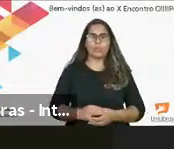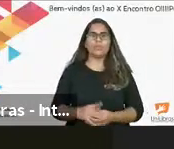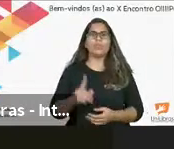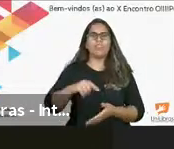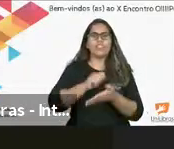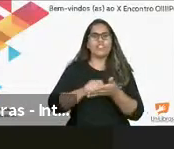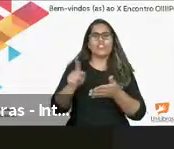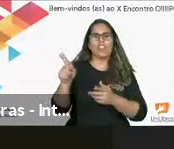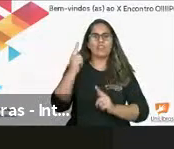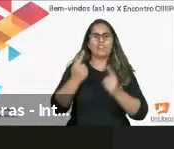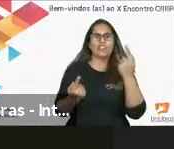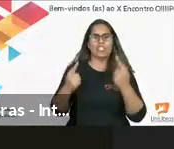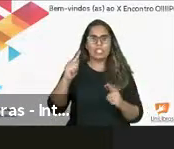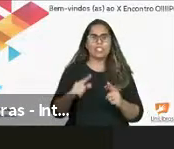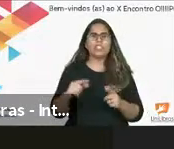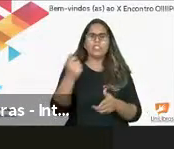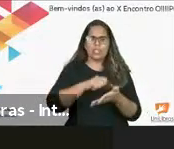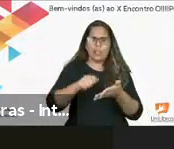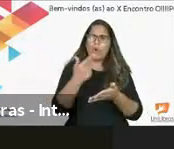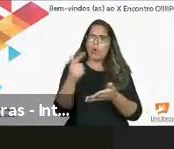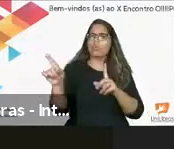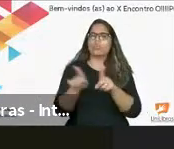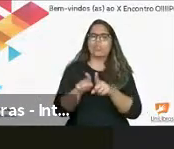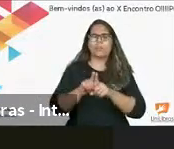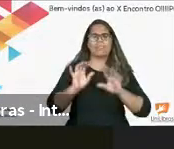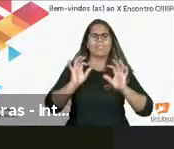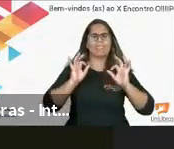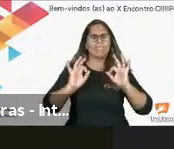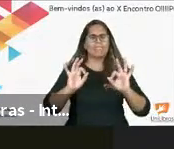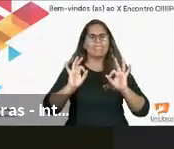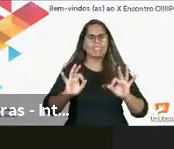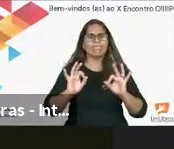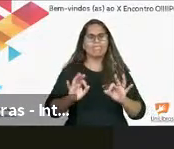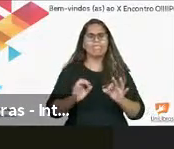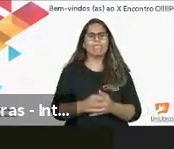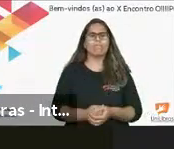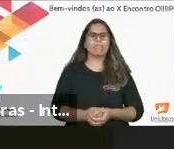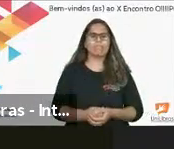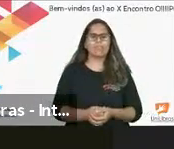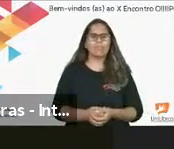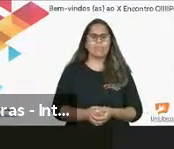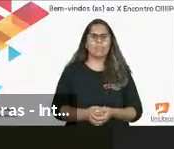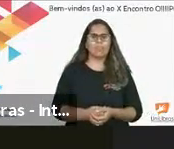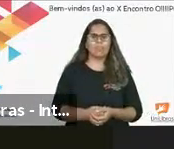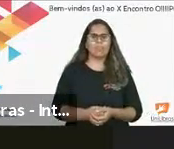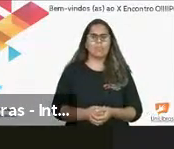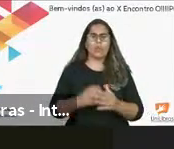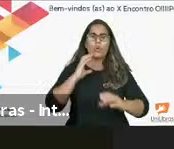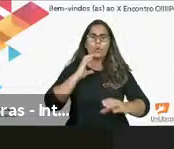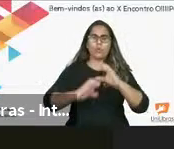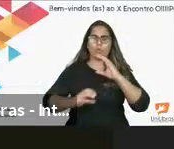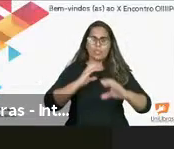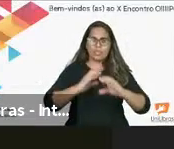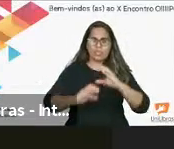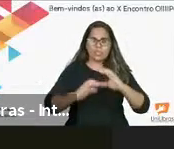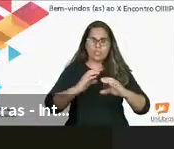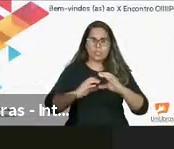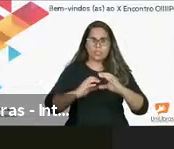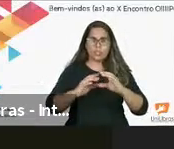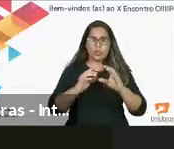Chile. Escreve um outro, que é também fantástico, intitulado Comunicação ou